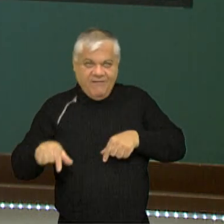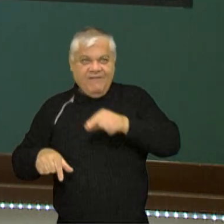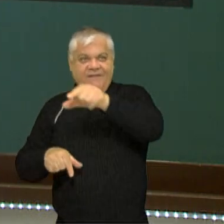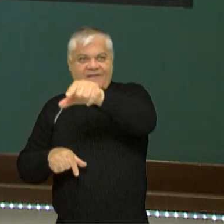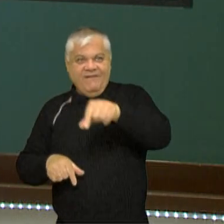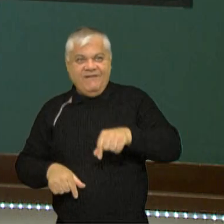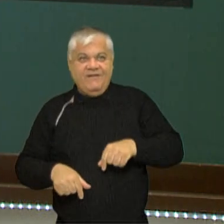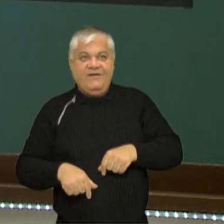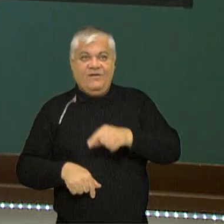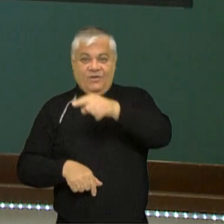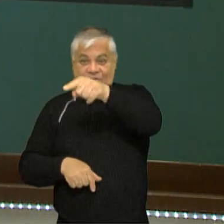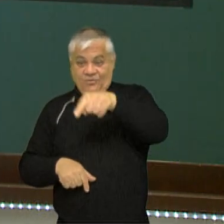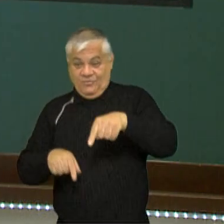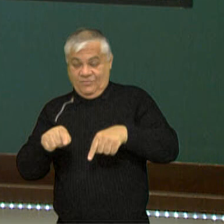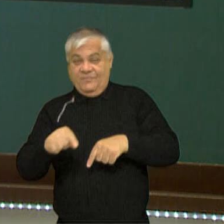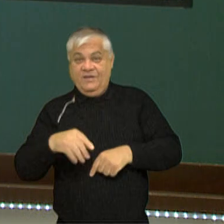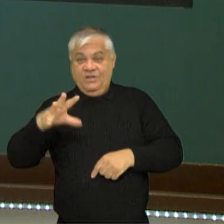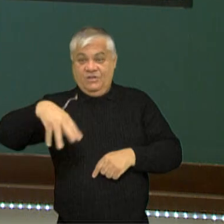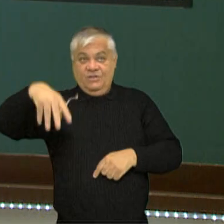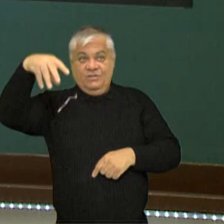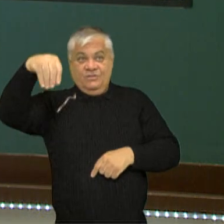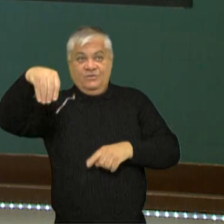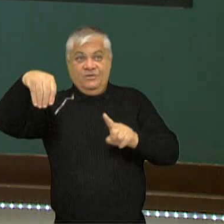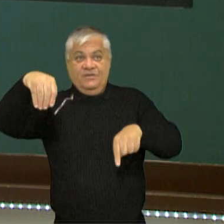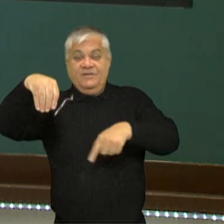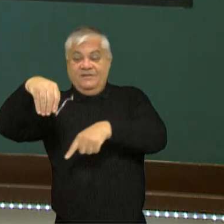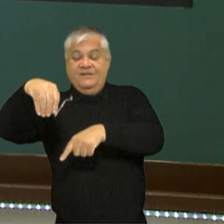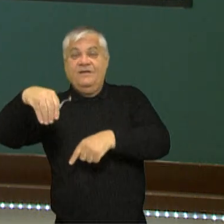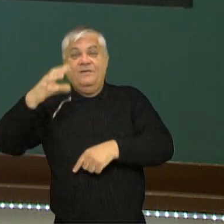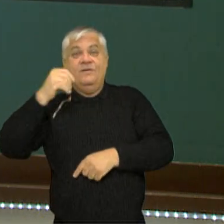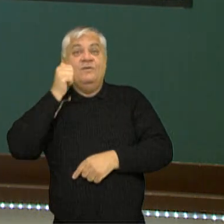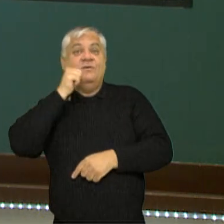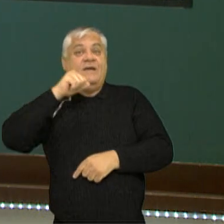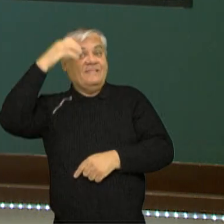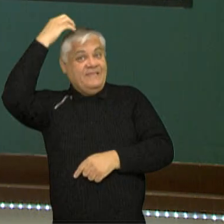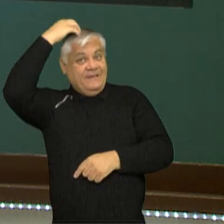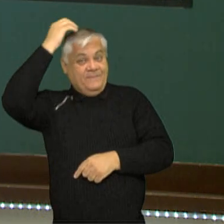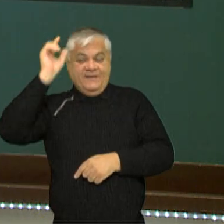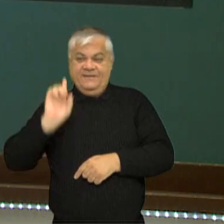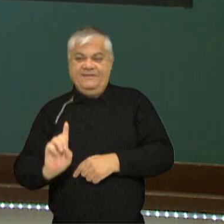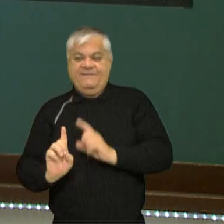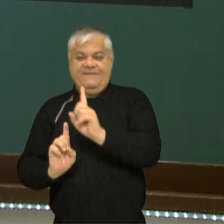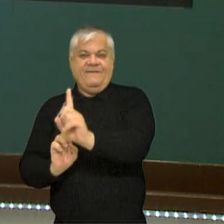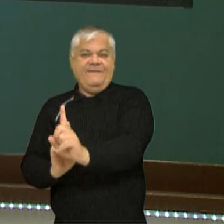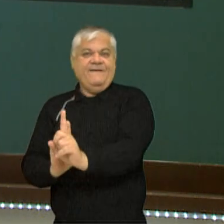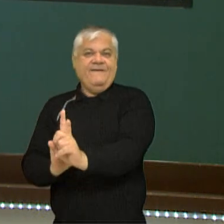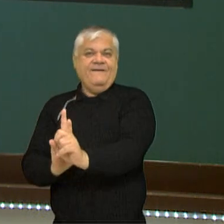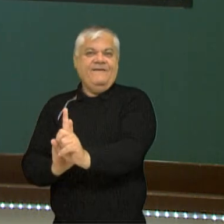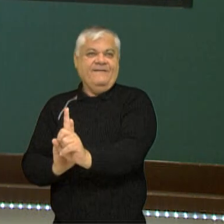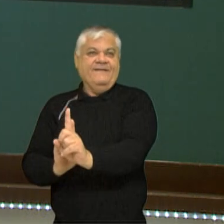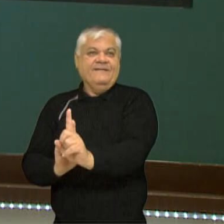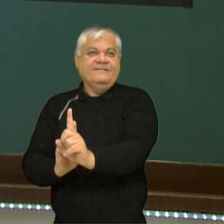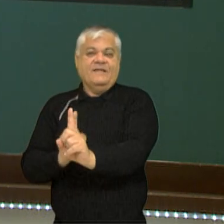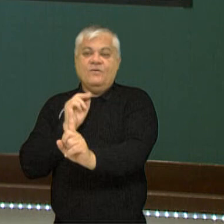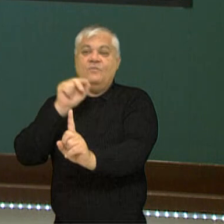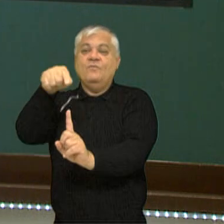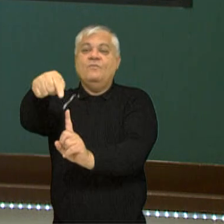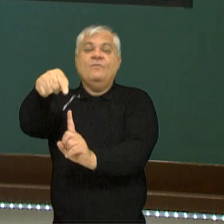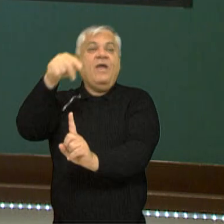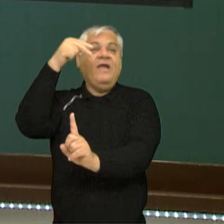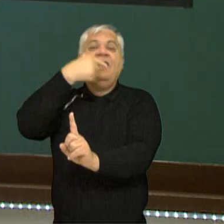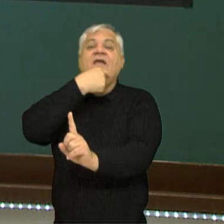uma coluna está dominada pela torre, a outra coluna está dominada pela dama, tá? Então a dama que